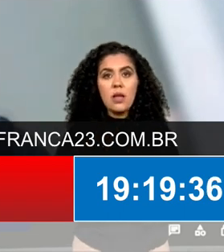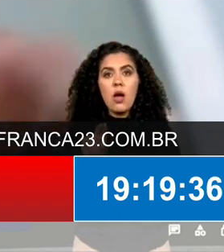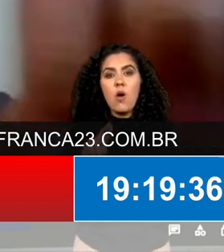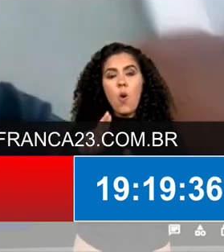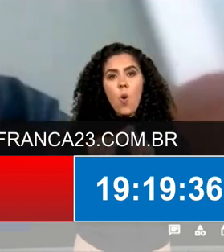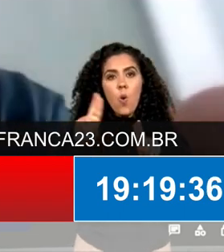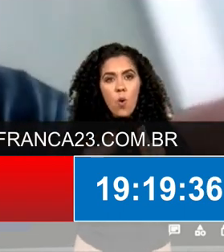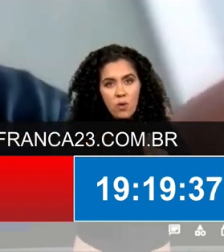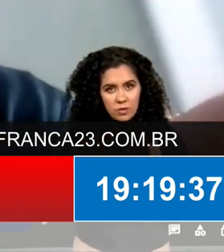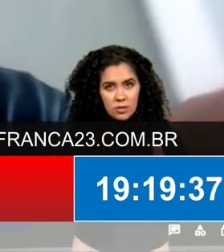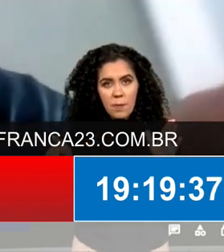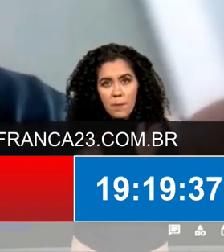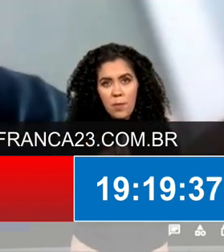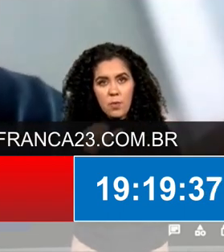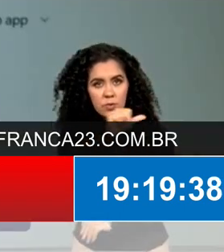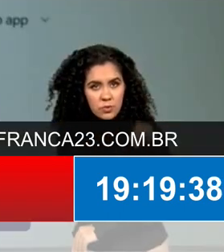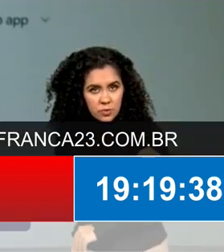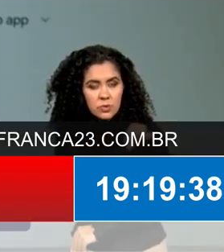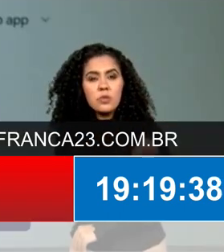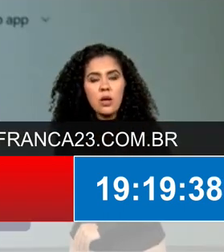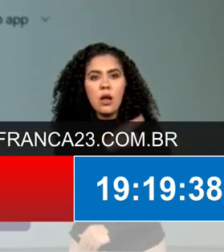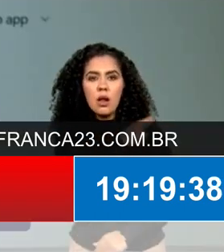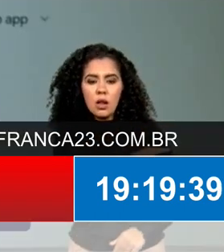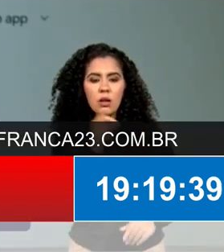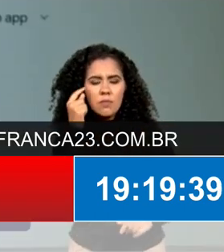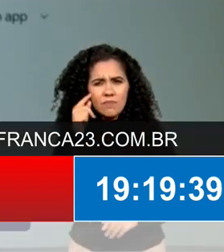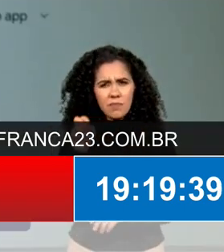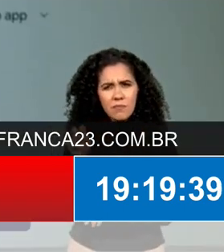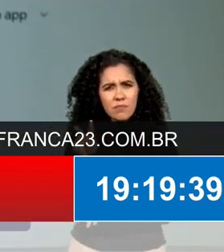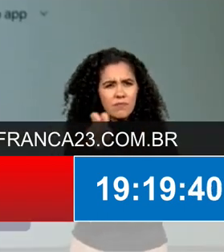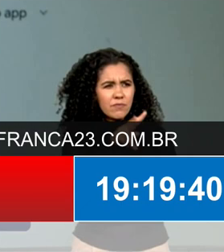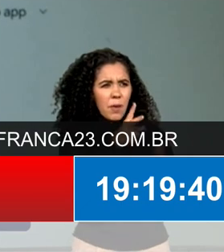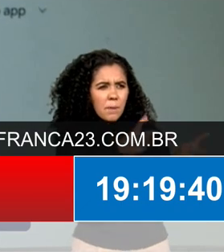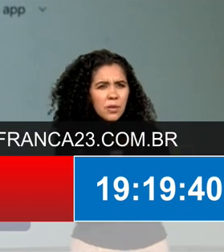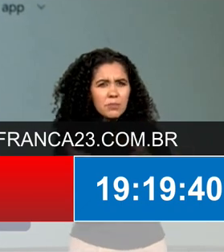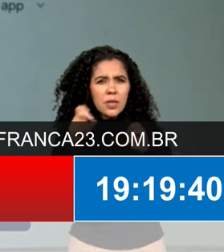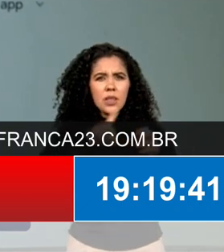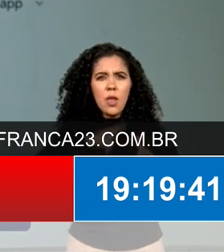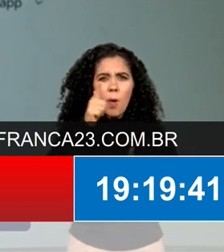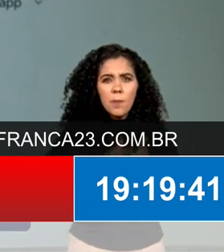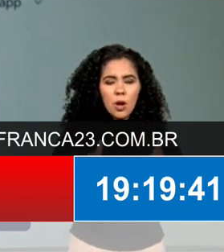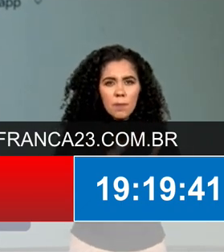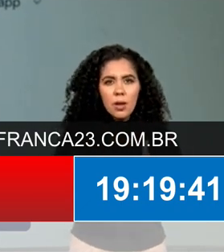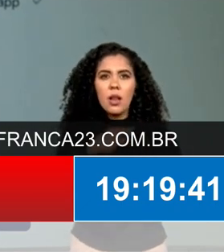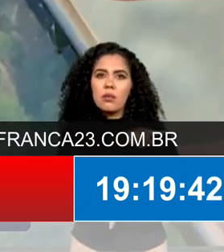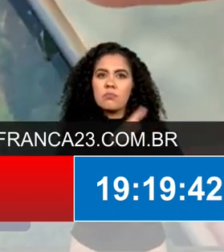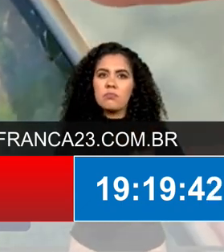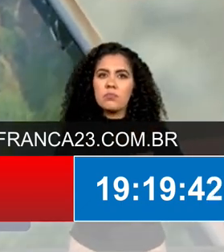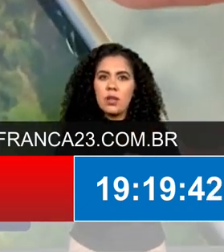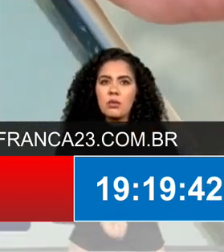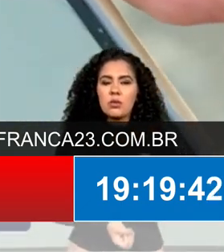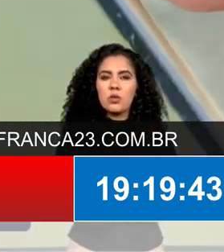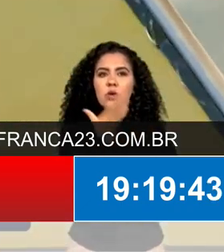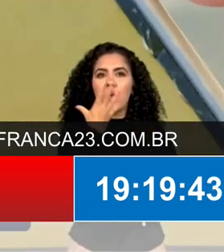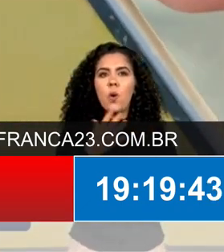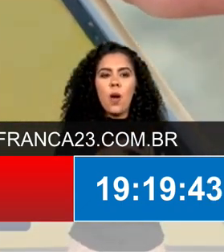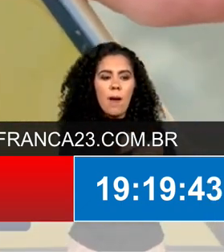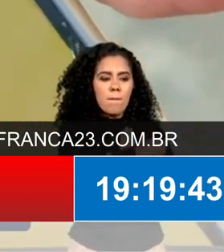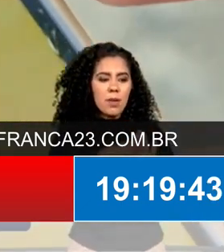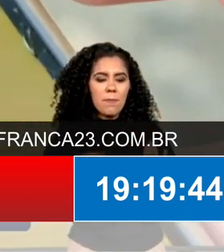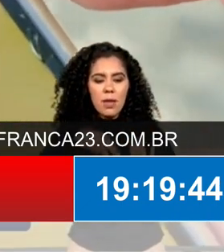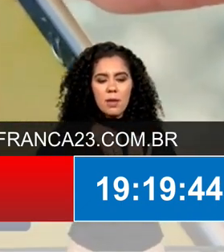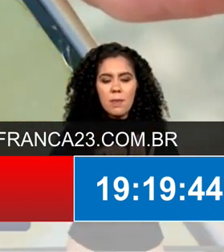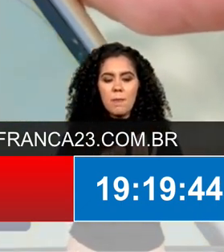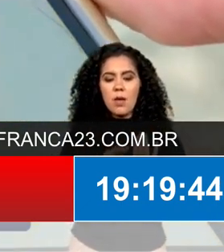Universidade Federal do Rio de Janeiro, detectou o problema e resolveu criar o Meu Corre, aplicativo que tem